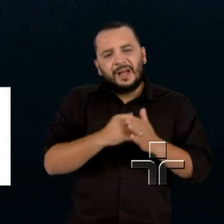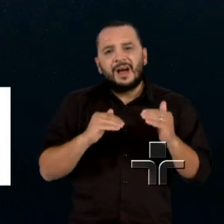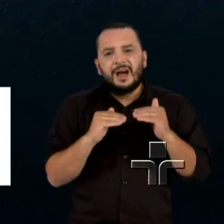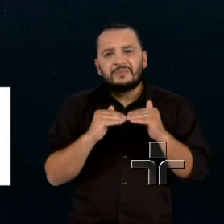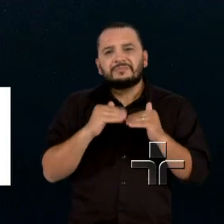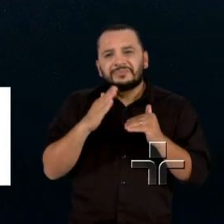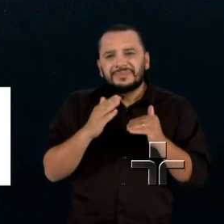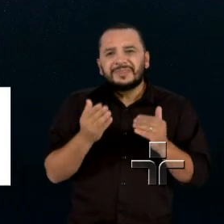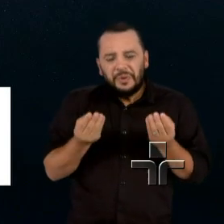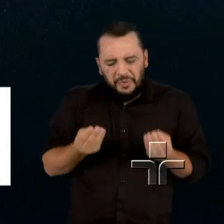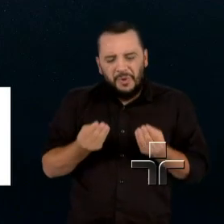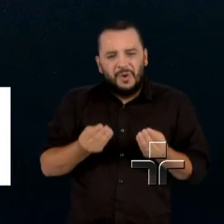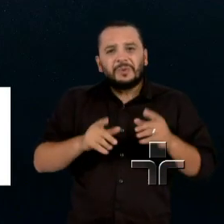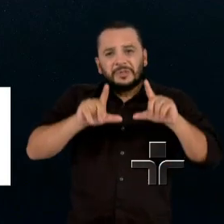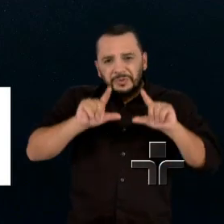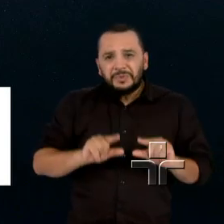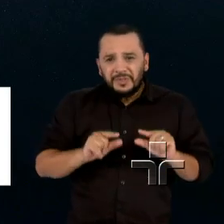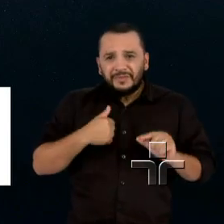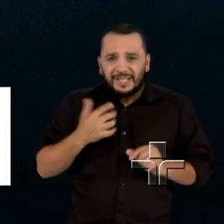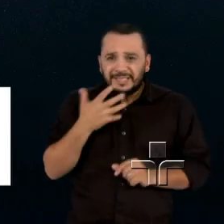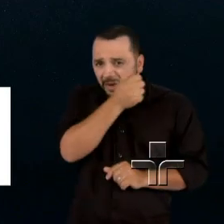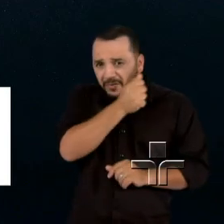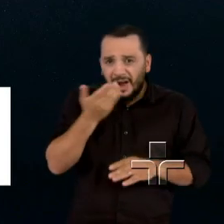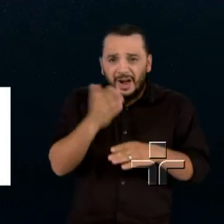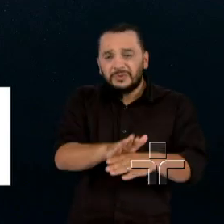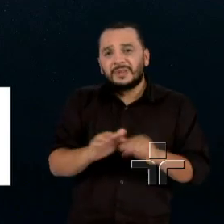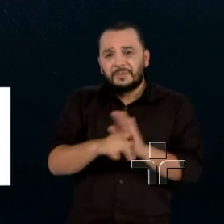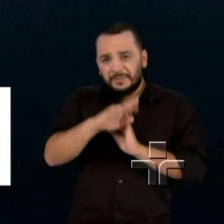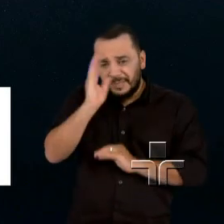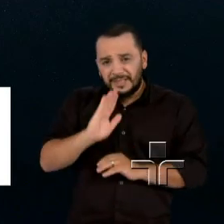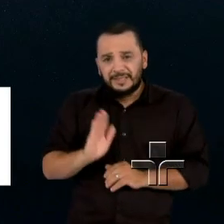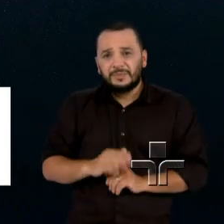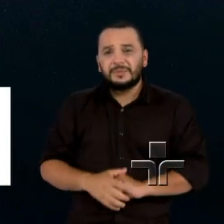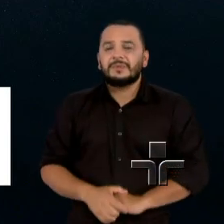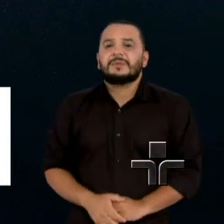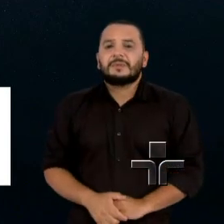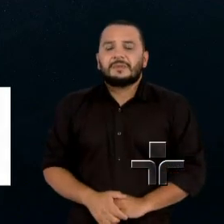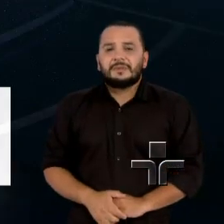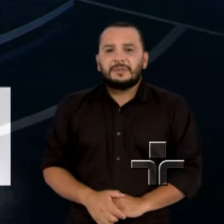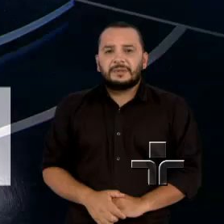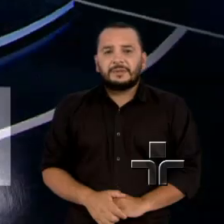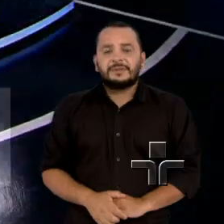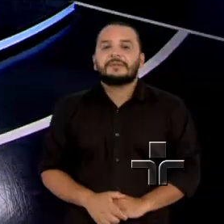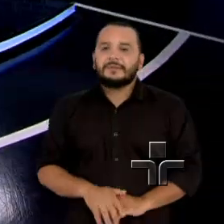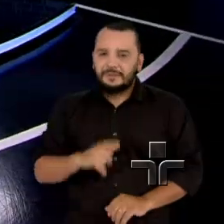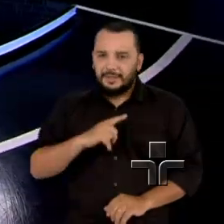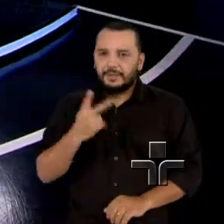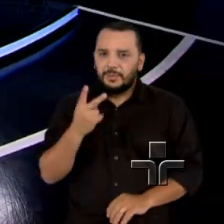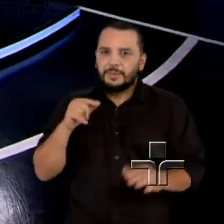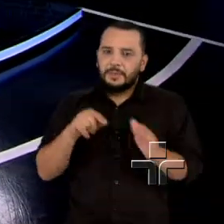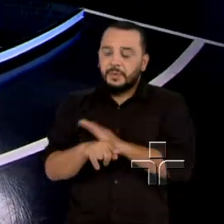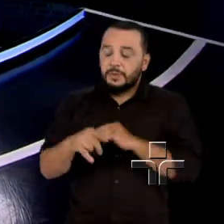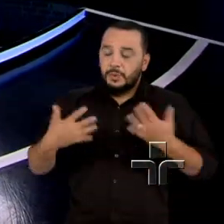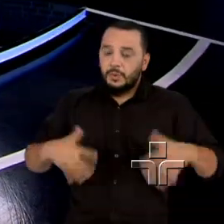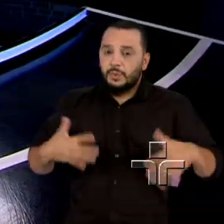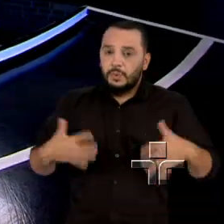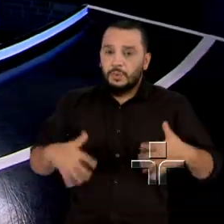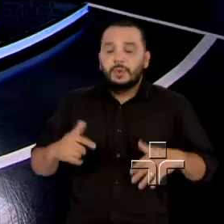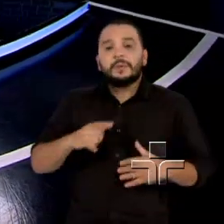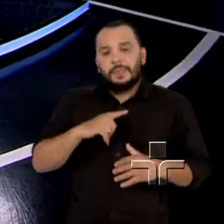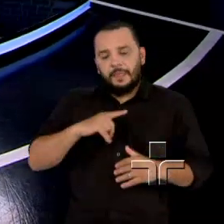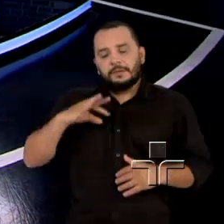que diminuir o mínimo vai salvar as finanças do Brasil? Pode começar com você, Cenes. Opa, duas perguntas fortes. Não, eu gostaria que o